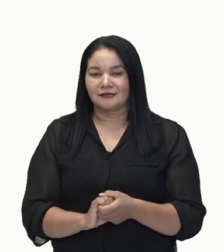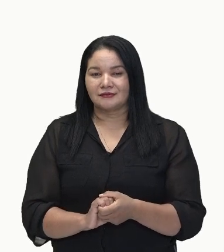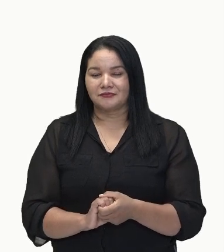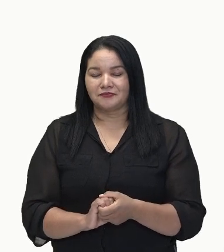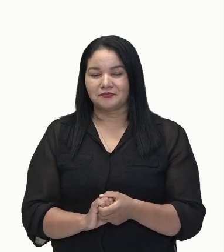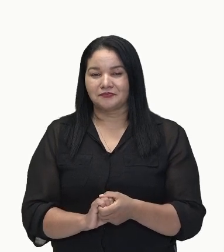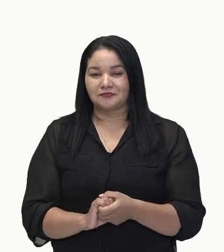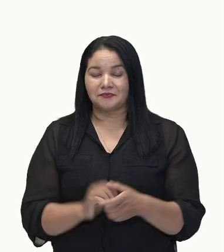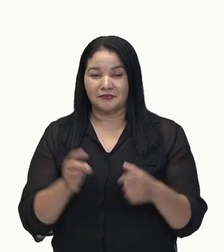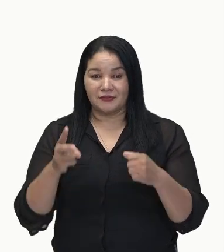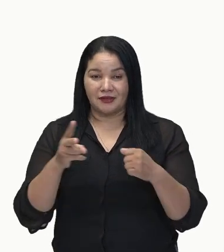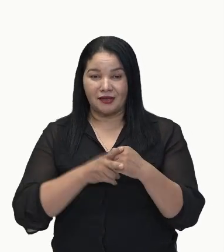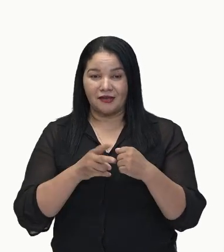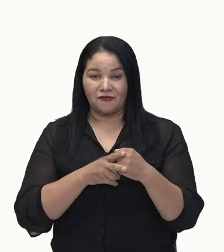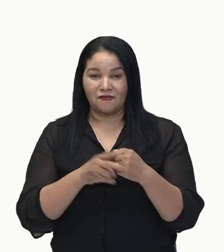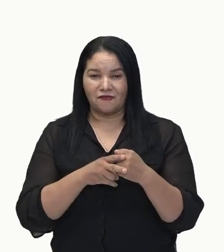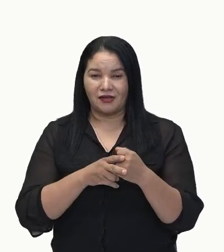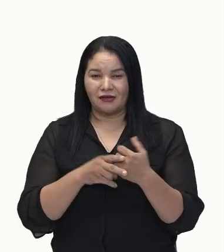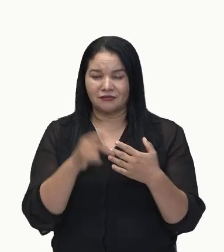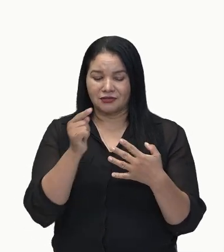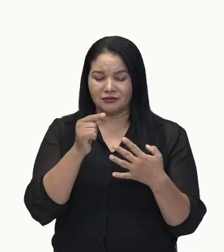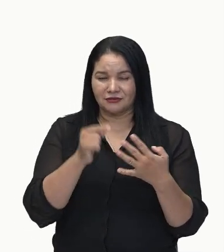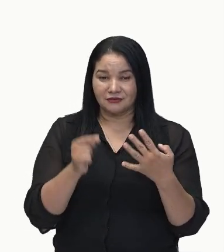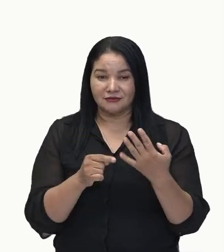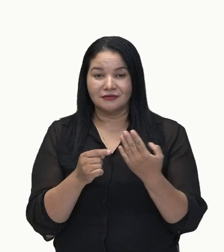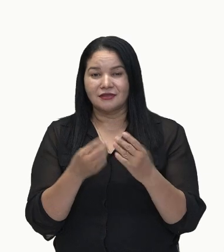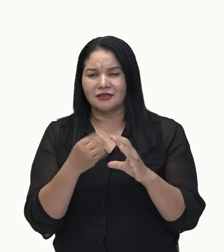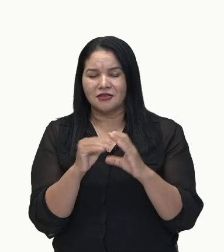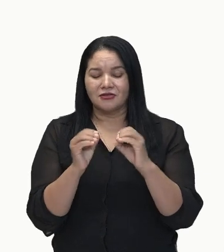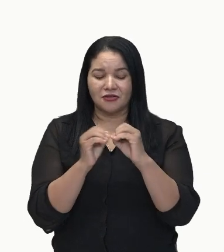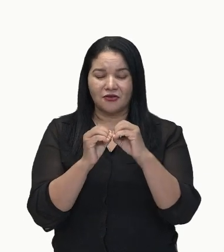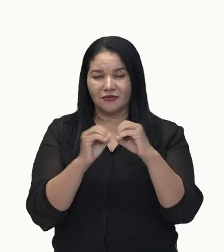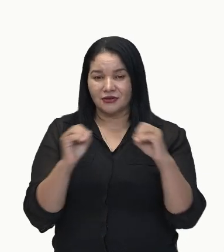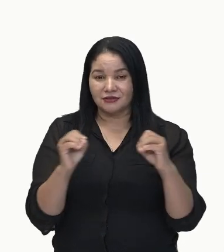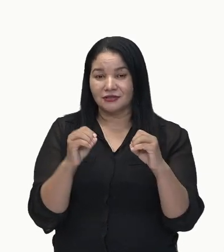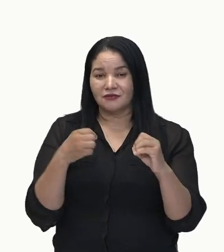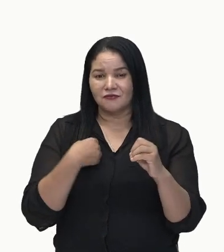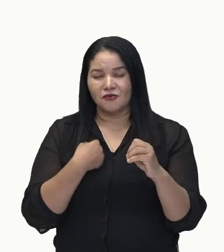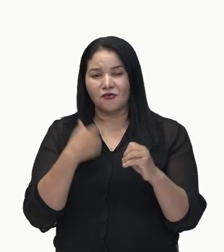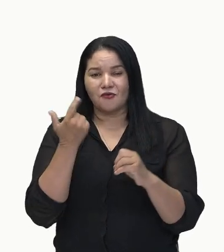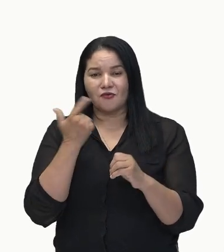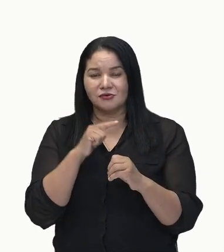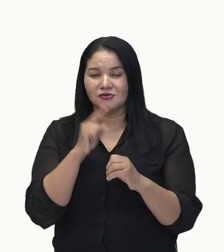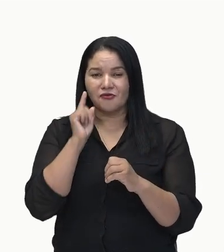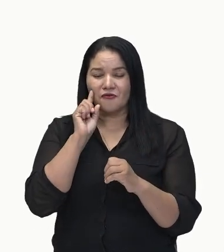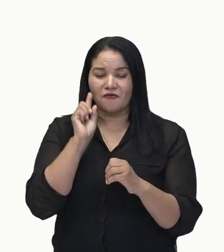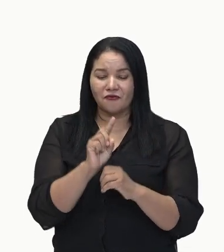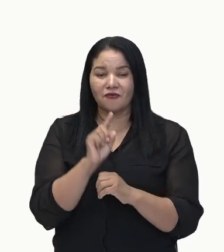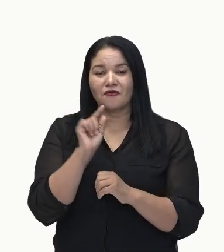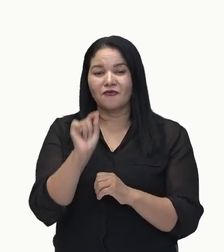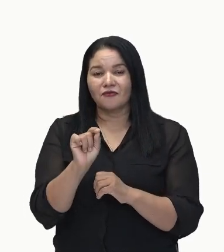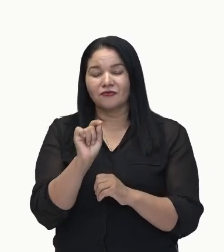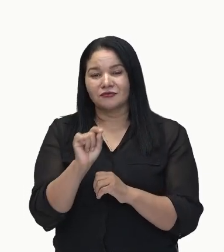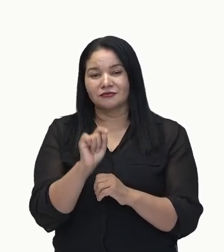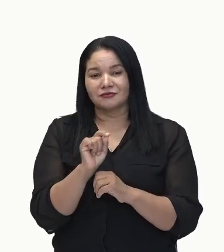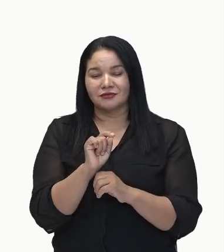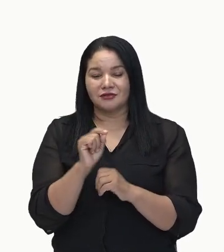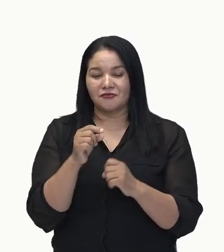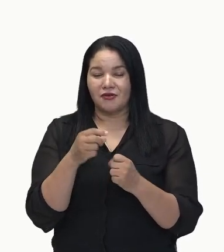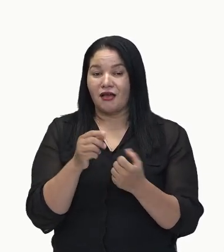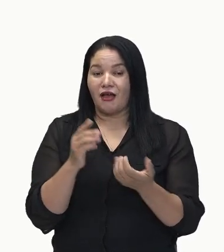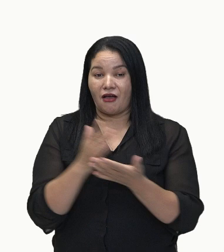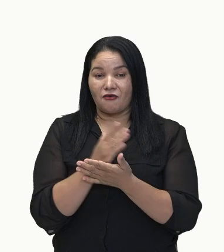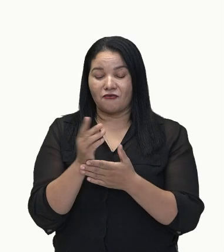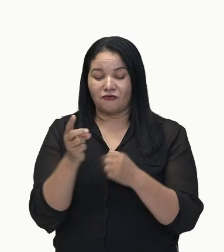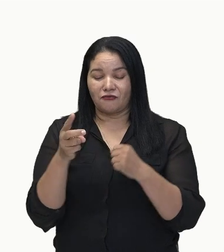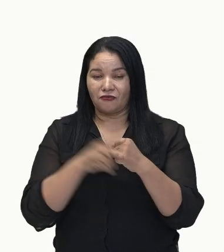esses verbos aí na oração eu consigo observar que não tem verbo, que não tem